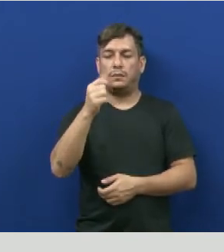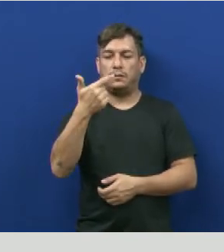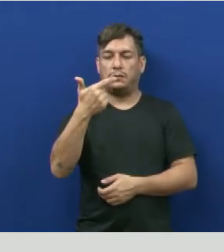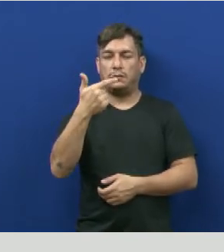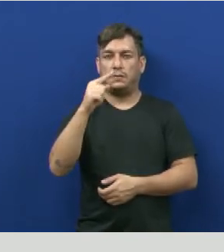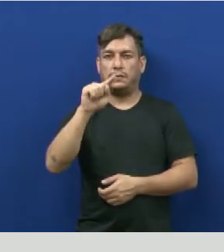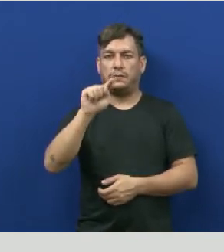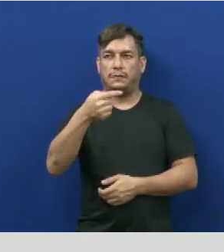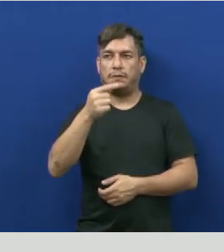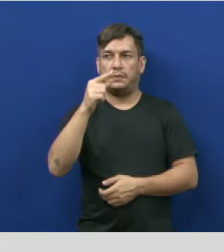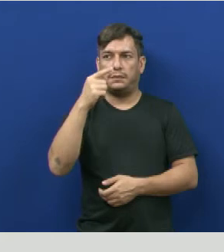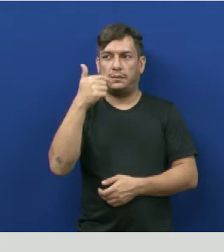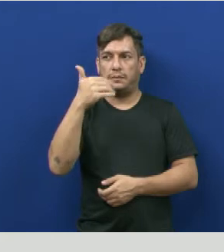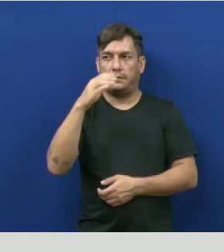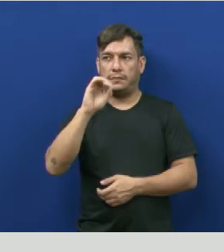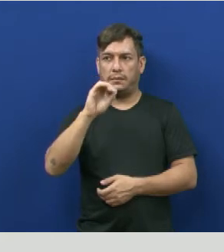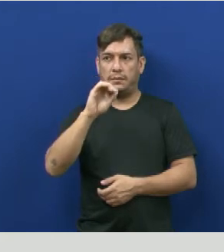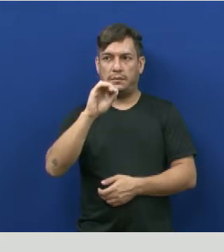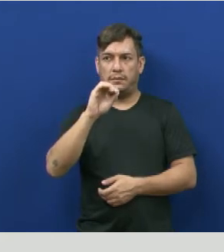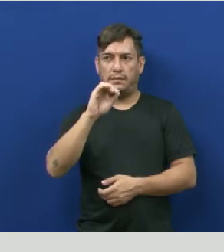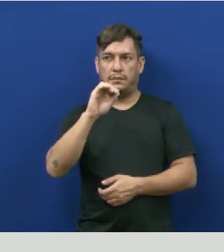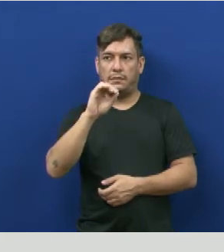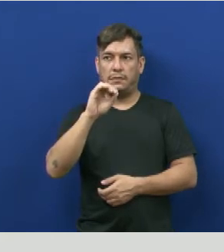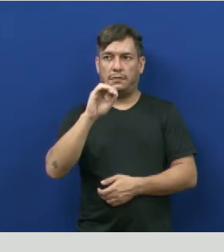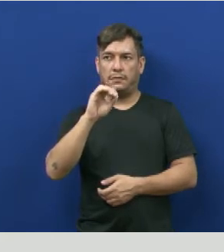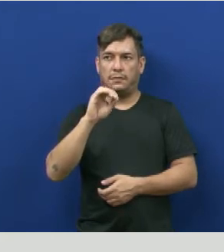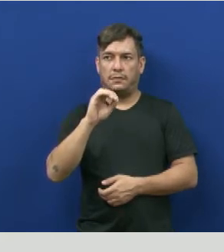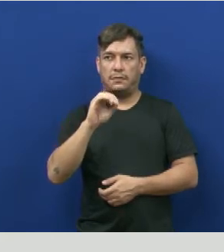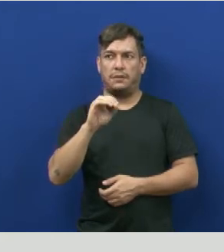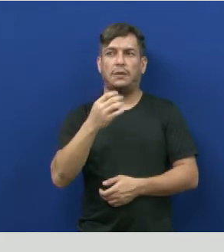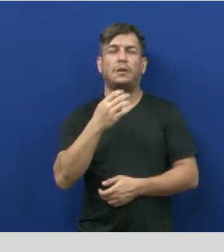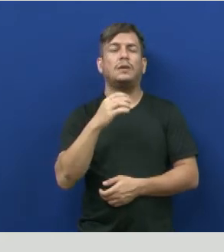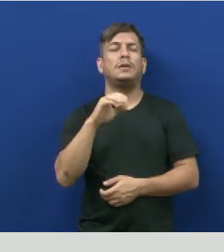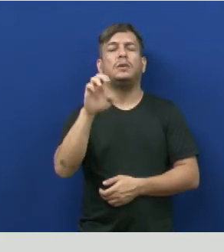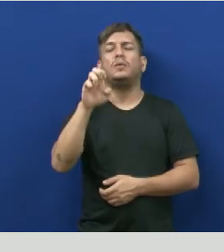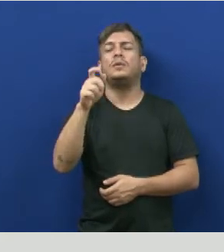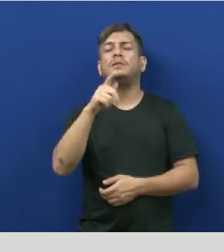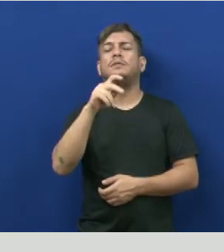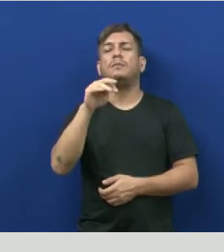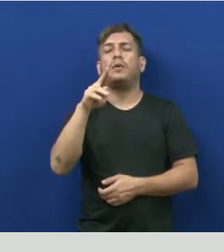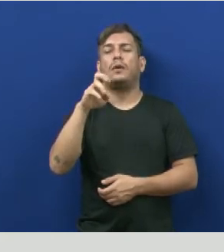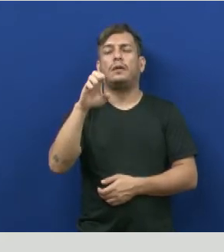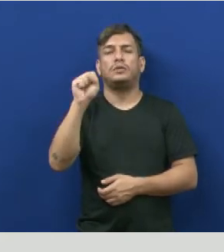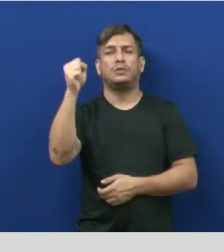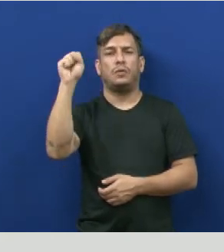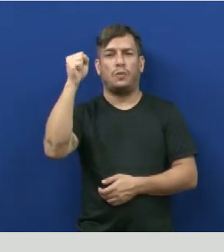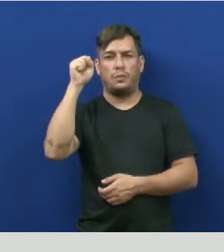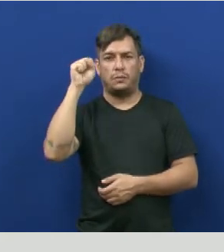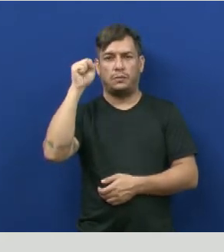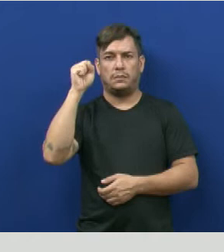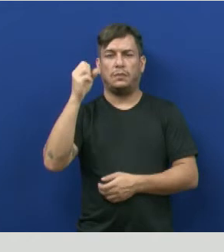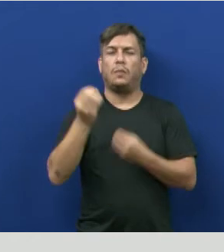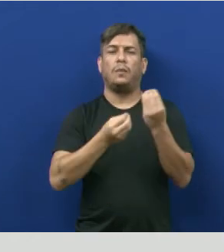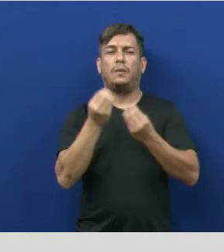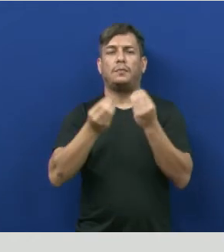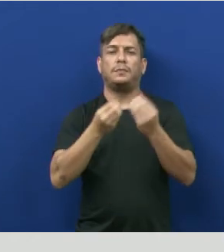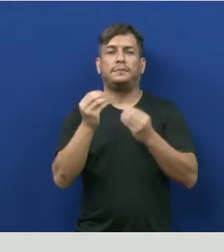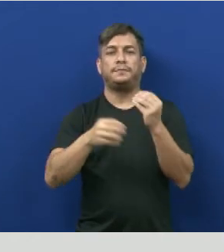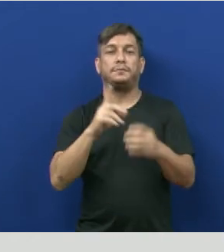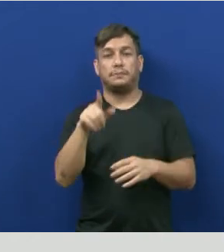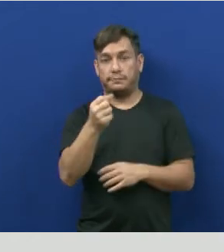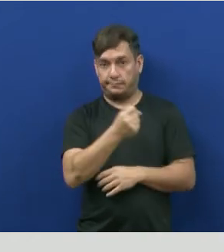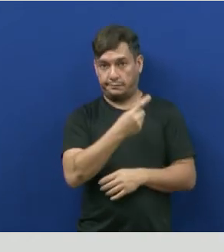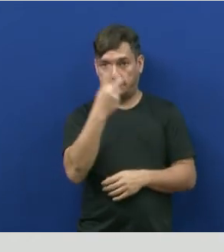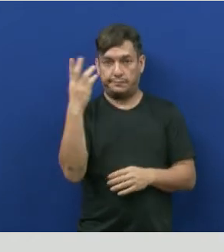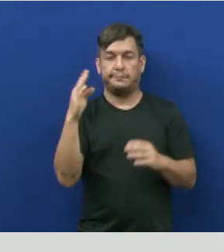1,082 vezes 10, ok? E esse expoente 8, de onde ele veio? Esse expoente 8 foi a quantidade